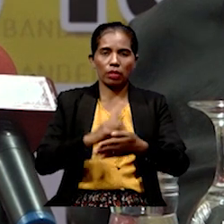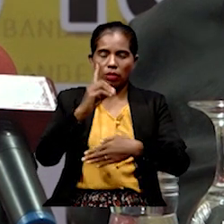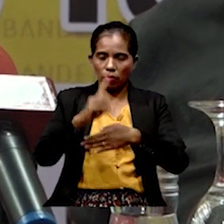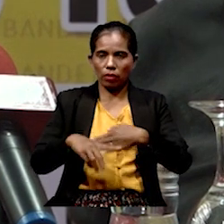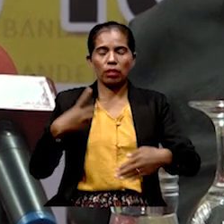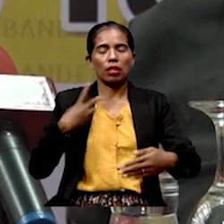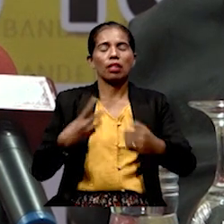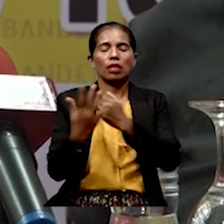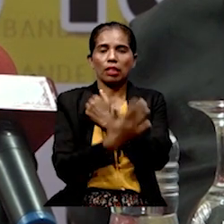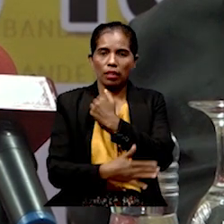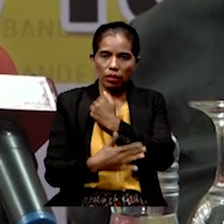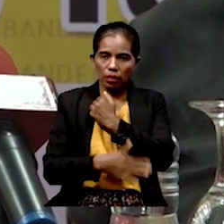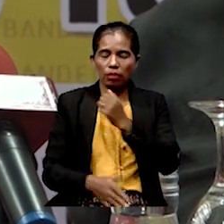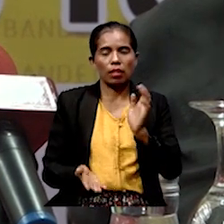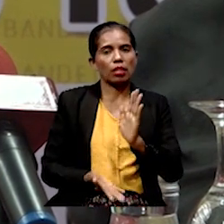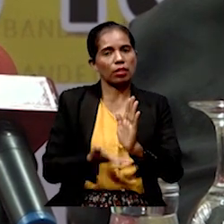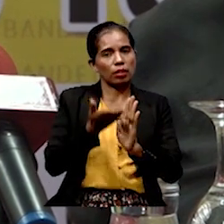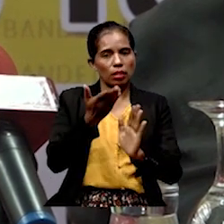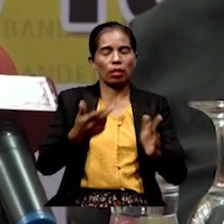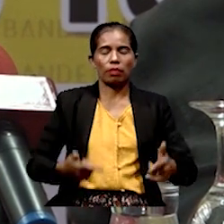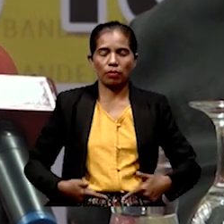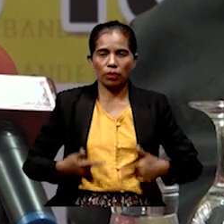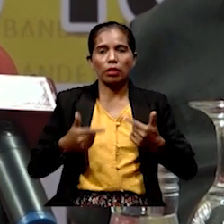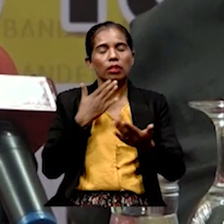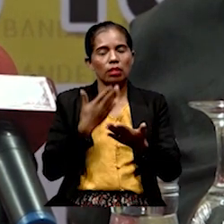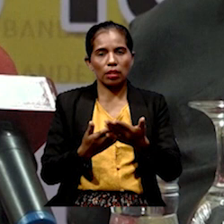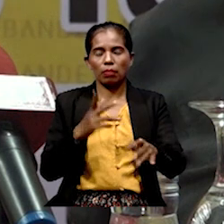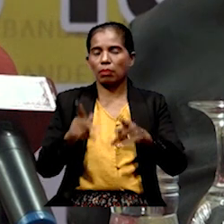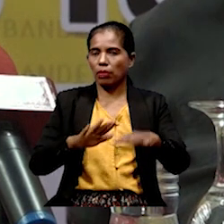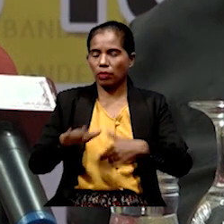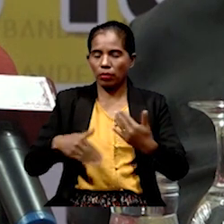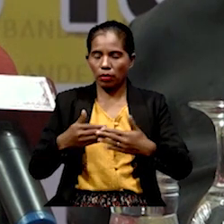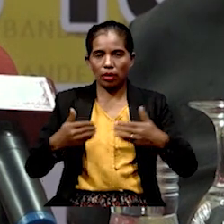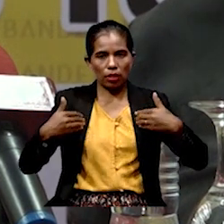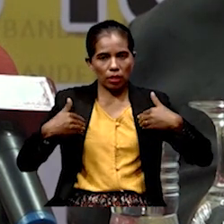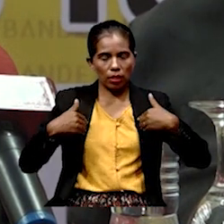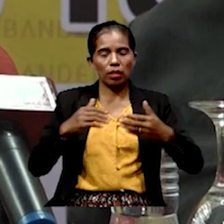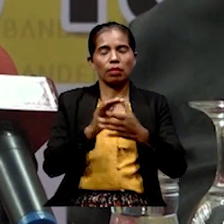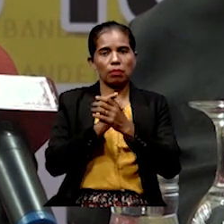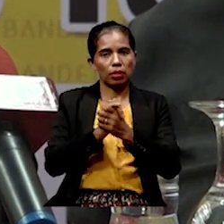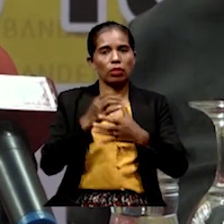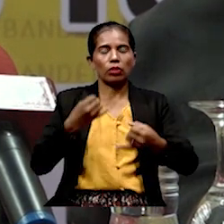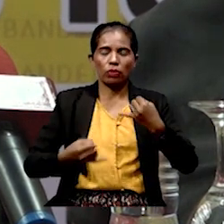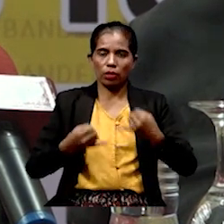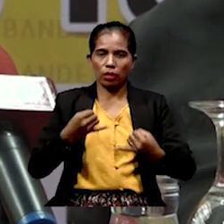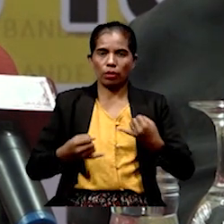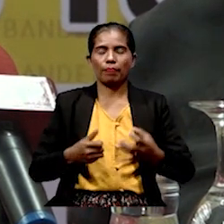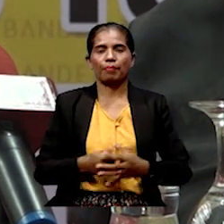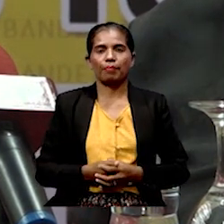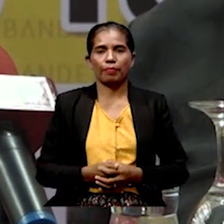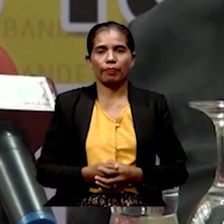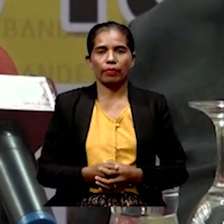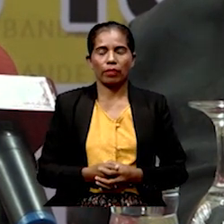Doven, no Hassai Mores Dia, ba Ema Hototo, no Hametim Justiça Social. Francisco Guterres